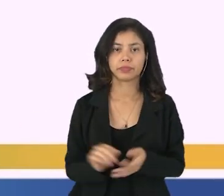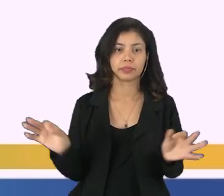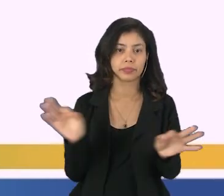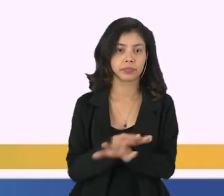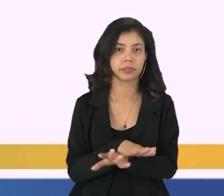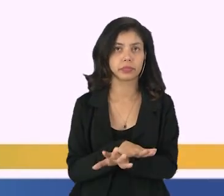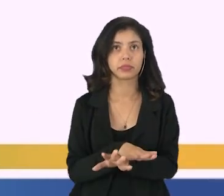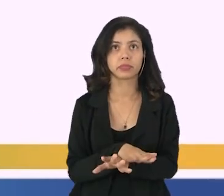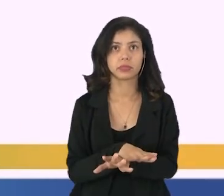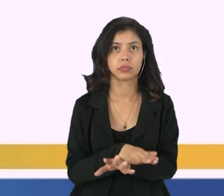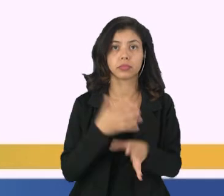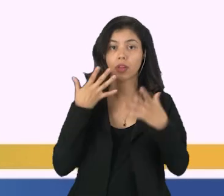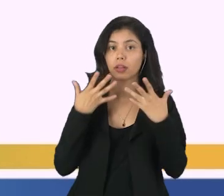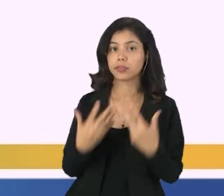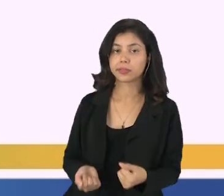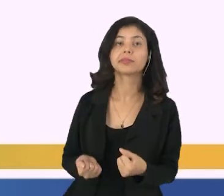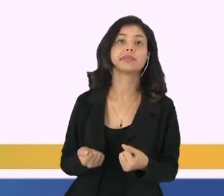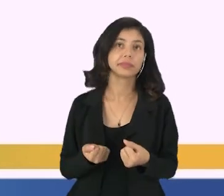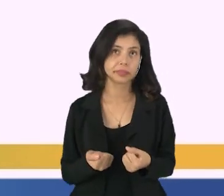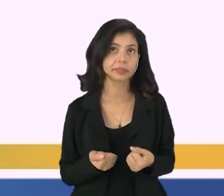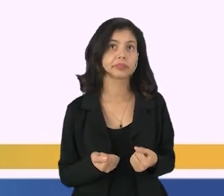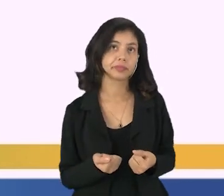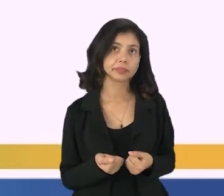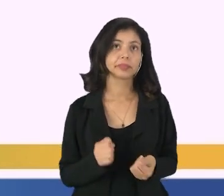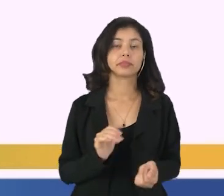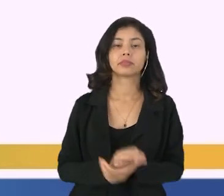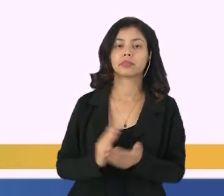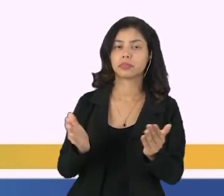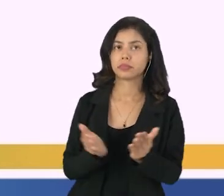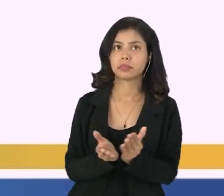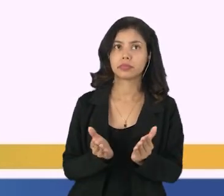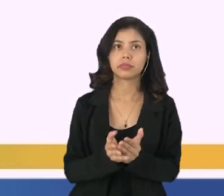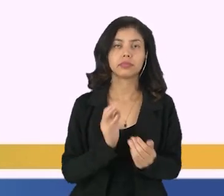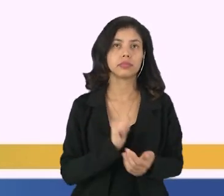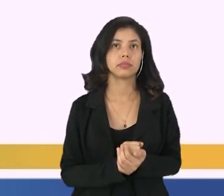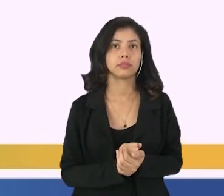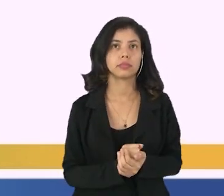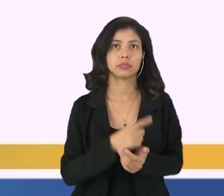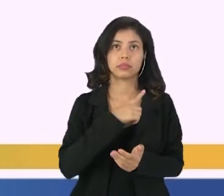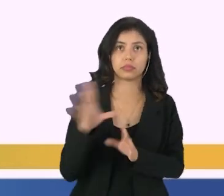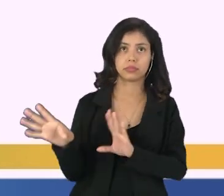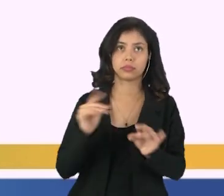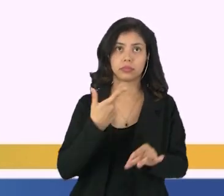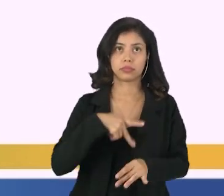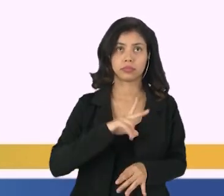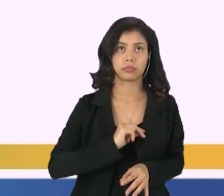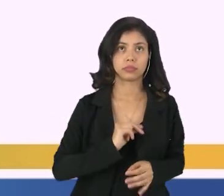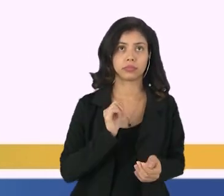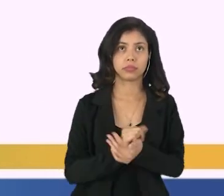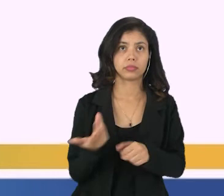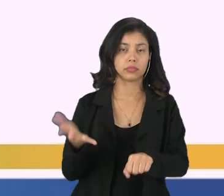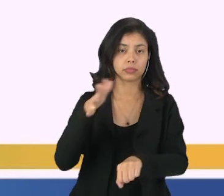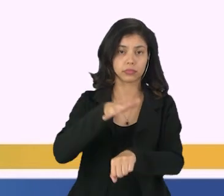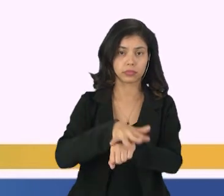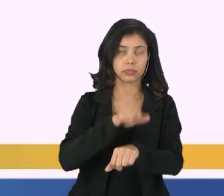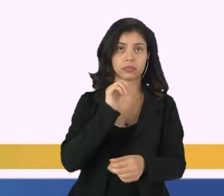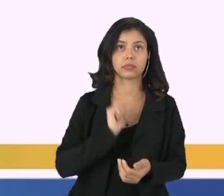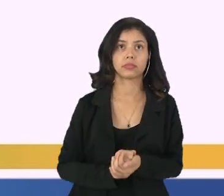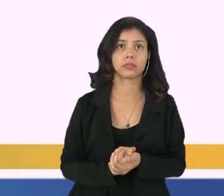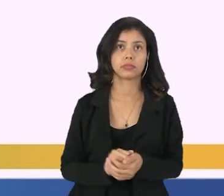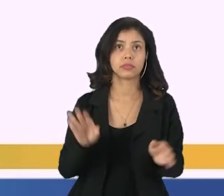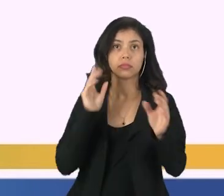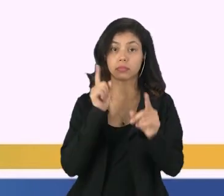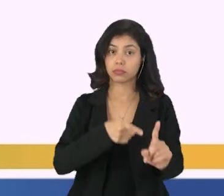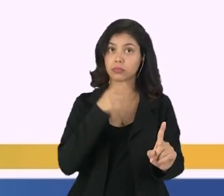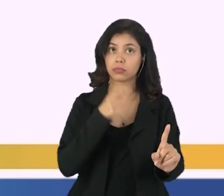se convertendo, então, aí ao cristianismo, né? Que tinham vindo de Portugal para a colônia. Eles